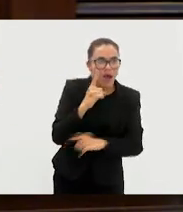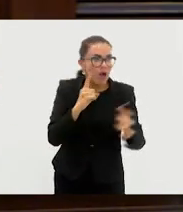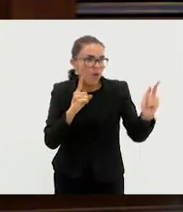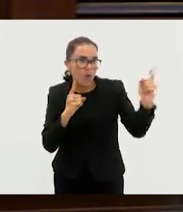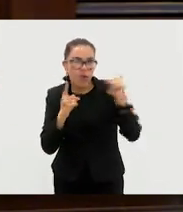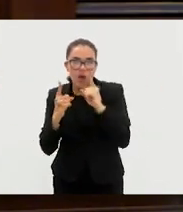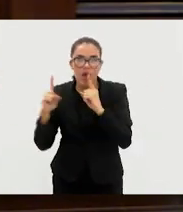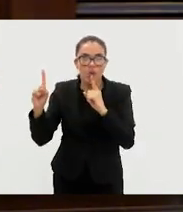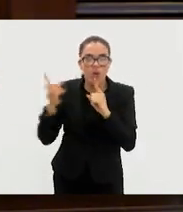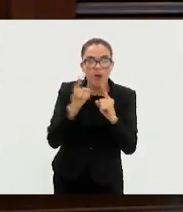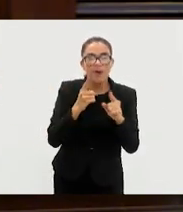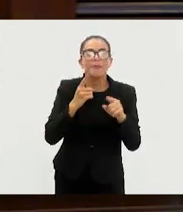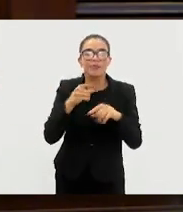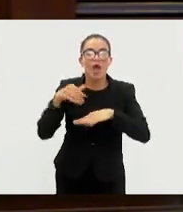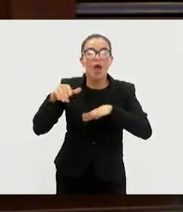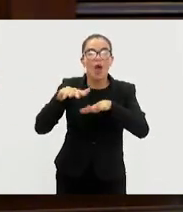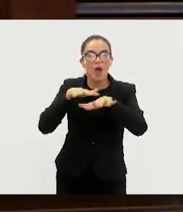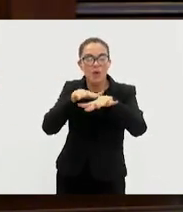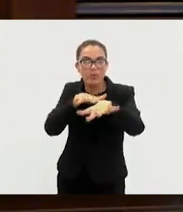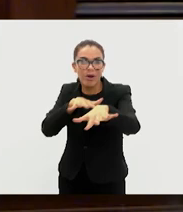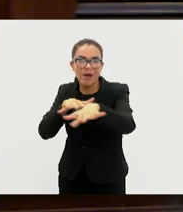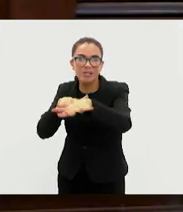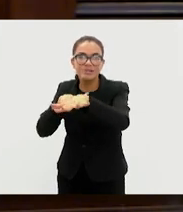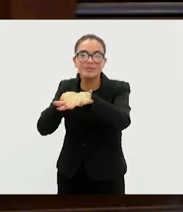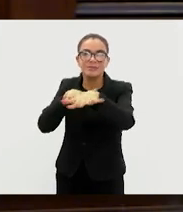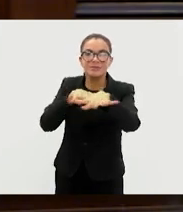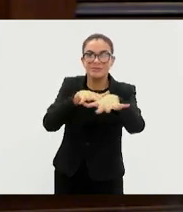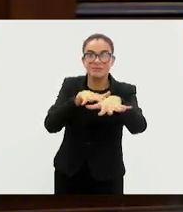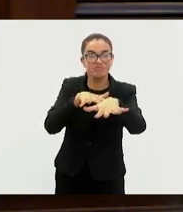para a rua, chega na avenida